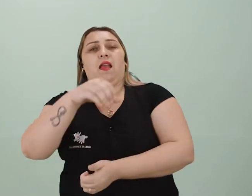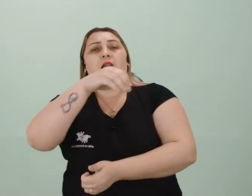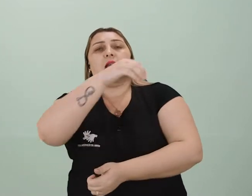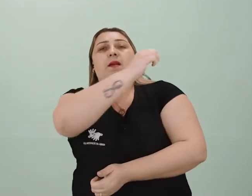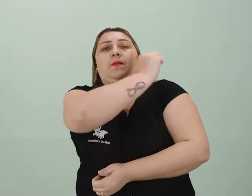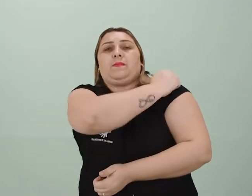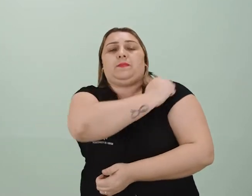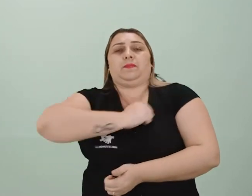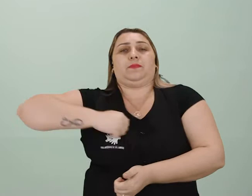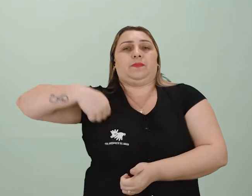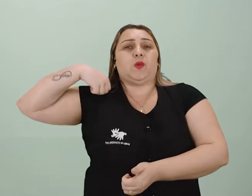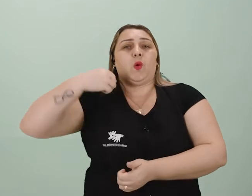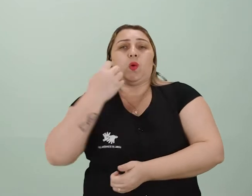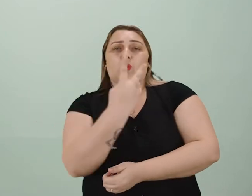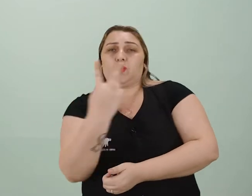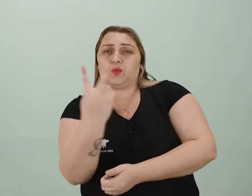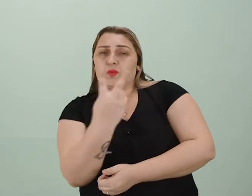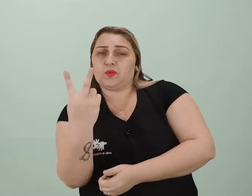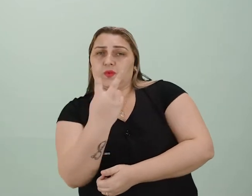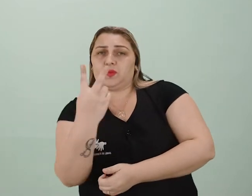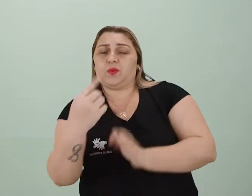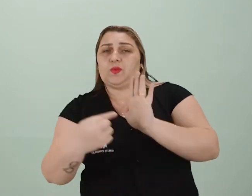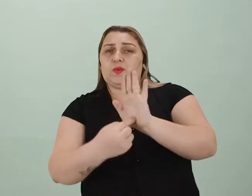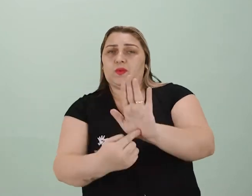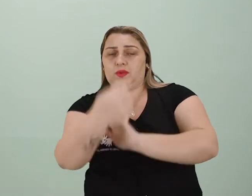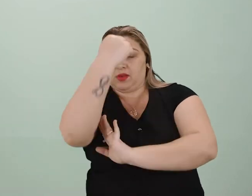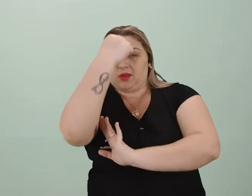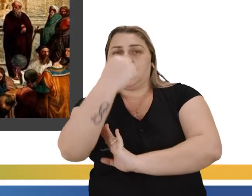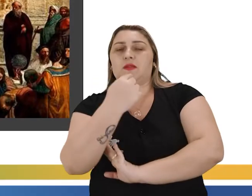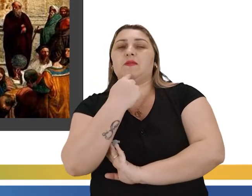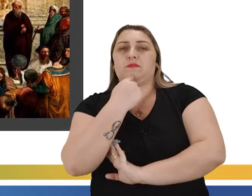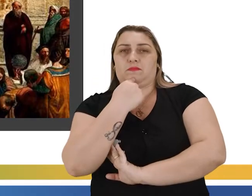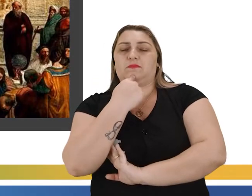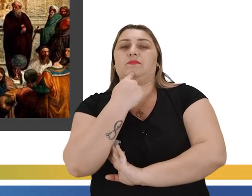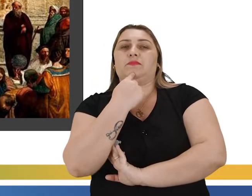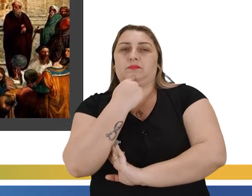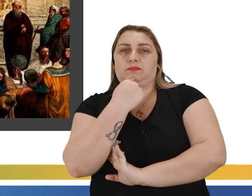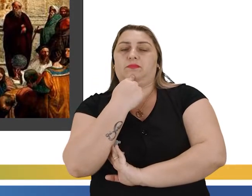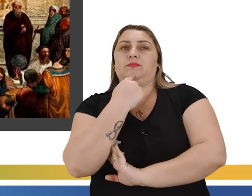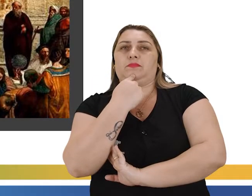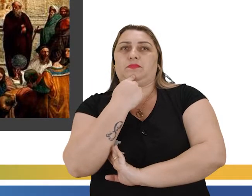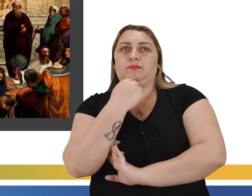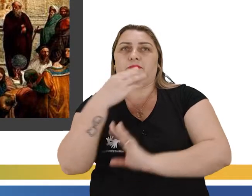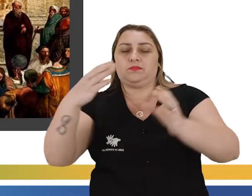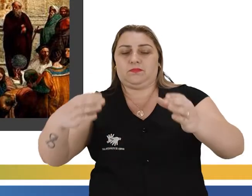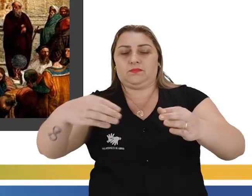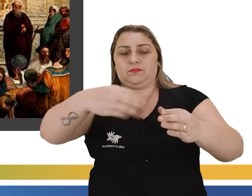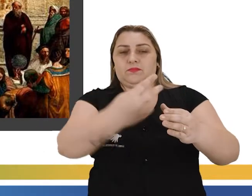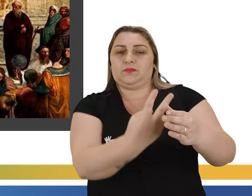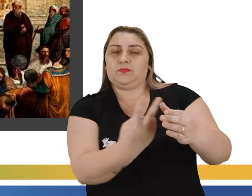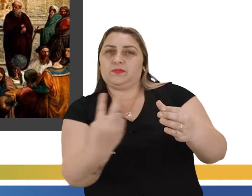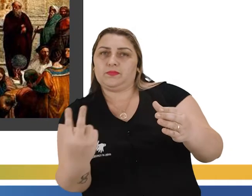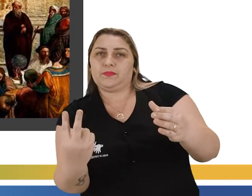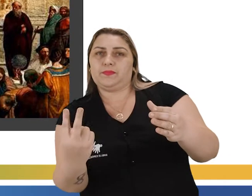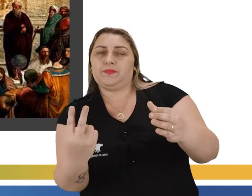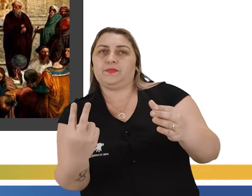Aristóteles. Né? Os dois, né, na imagem, nós vemos aí os dois no centro, né?